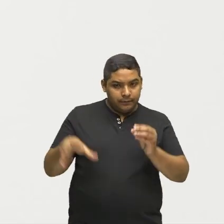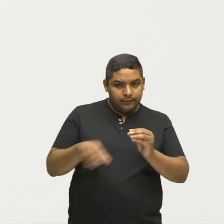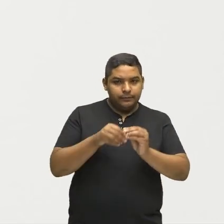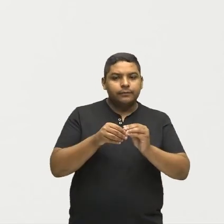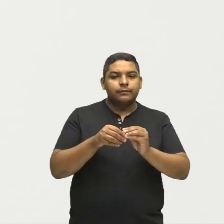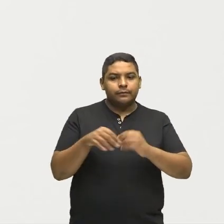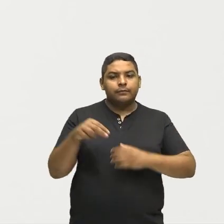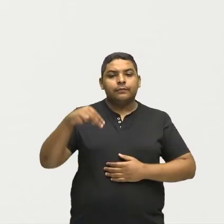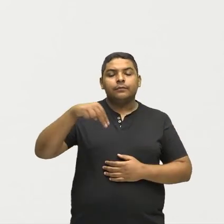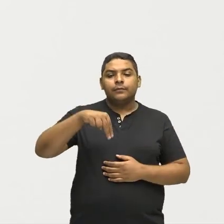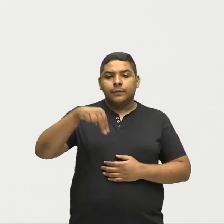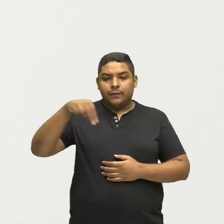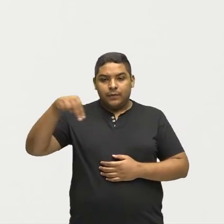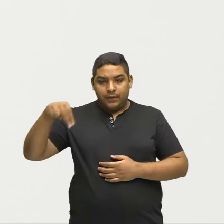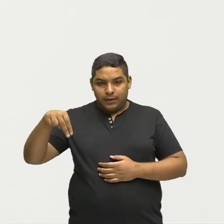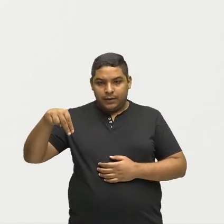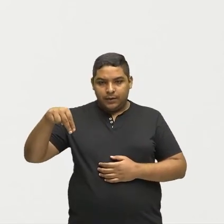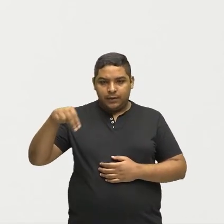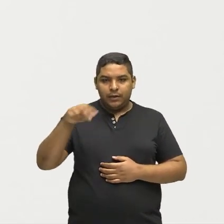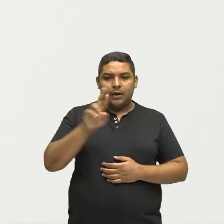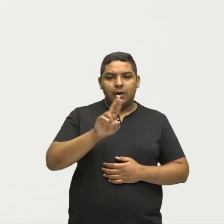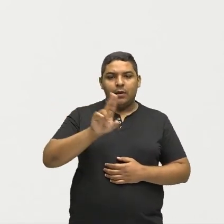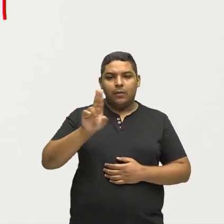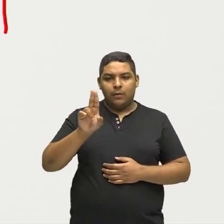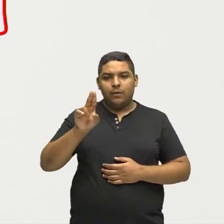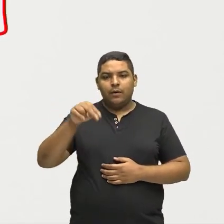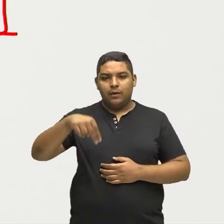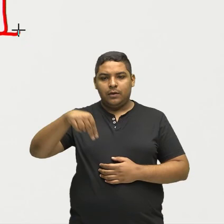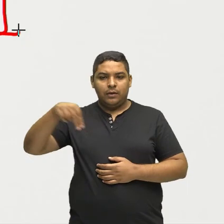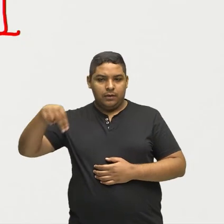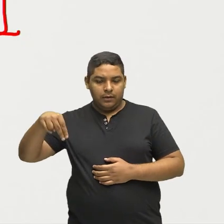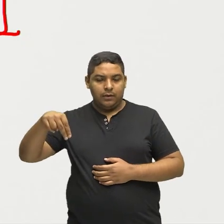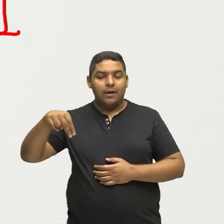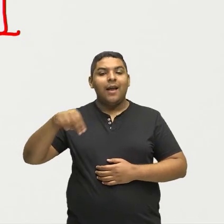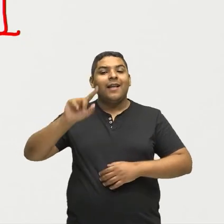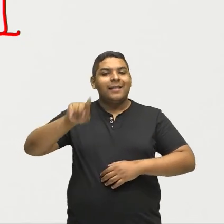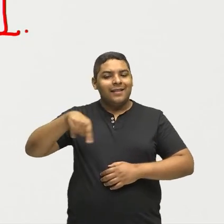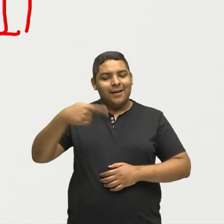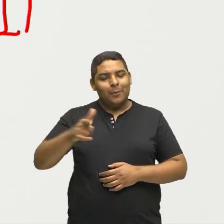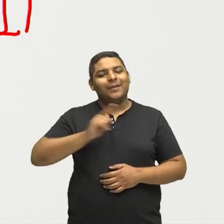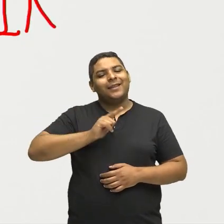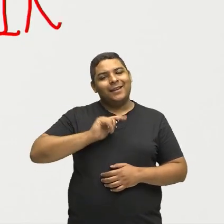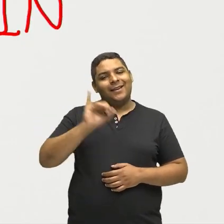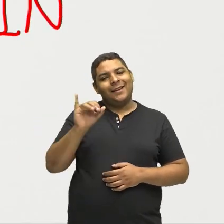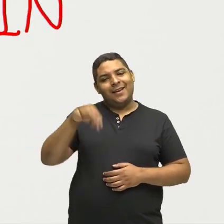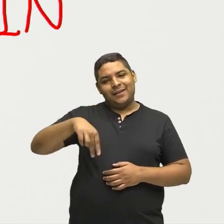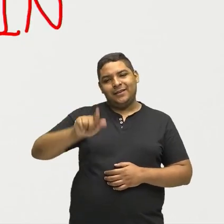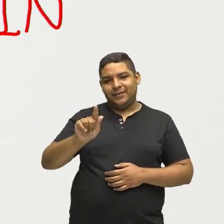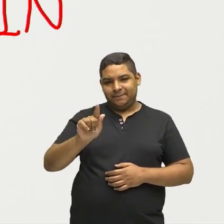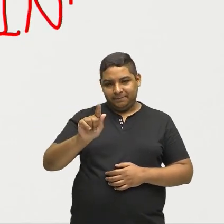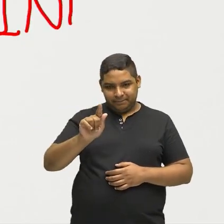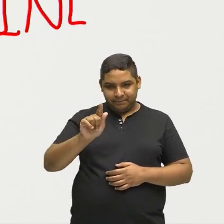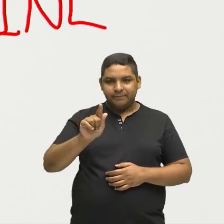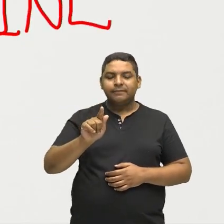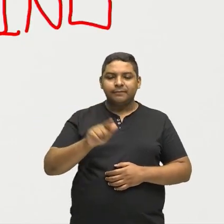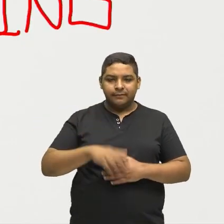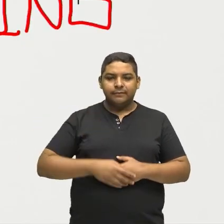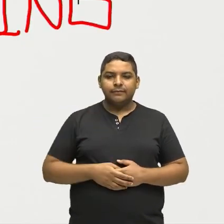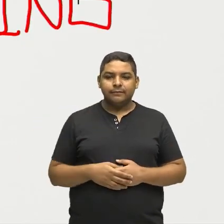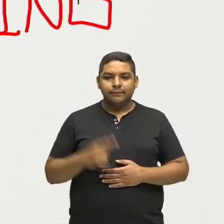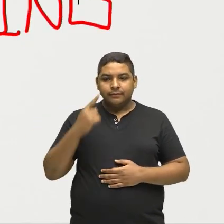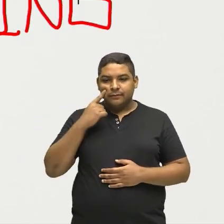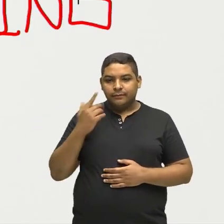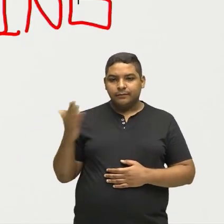caso é o N. Ela vai ser repetida e aí sim eu acrescento o ing. E aí eu tenho